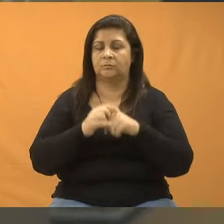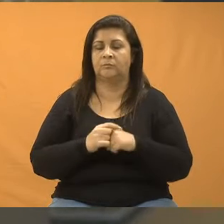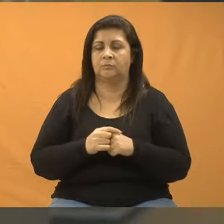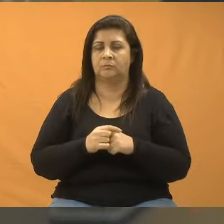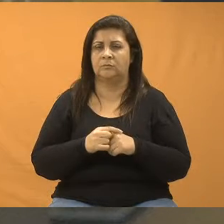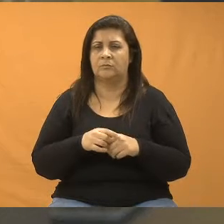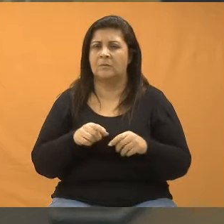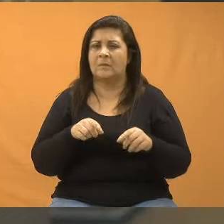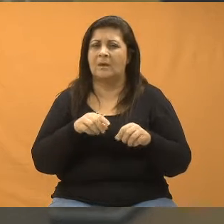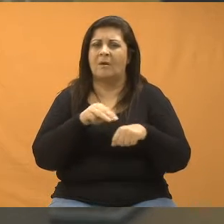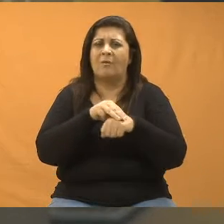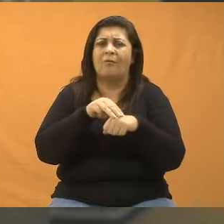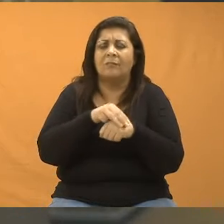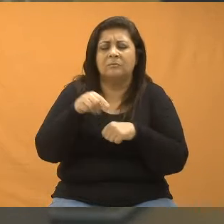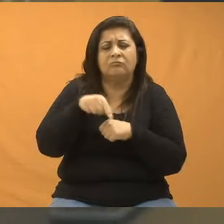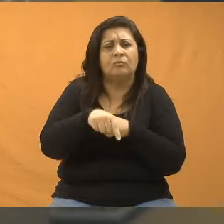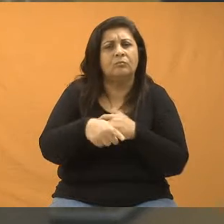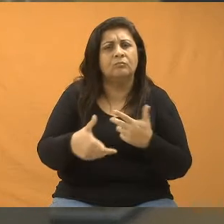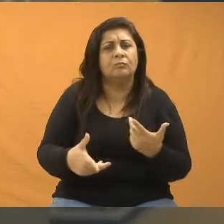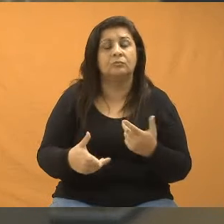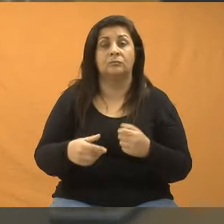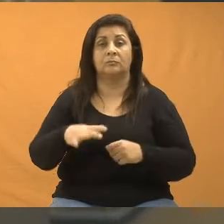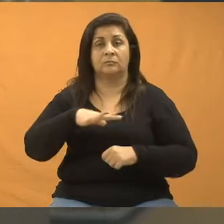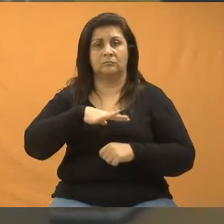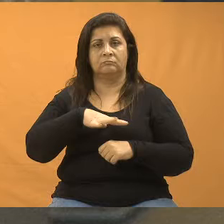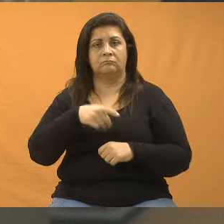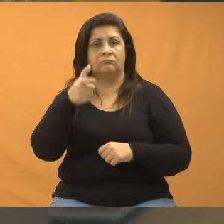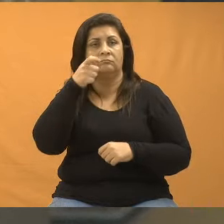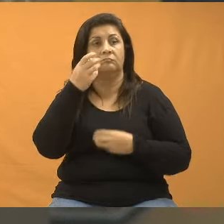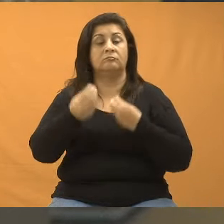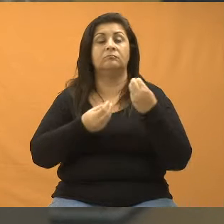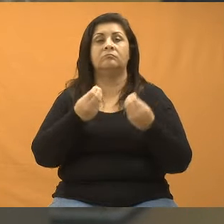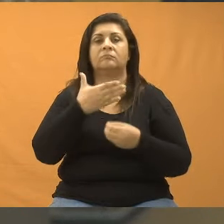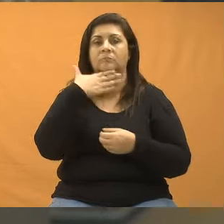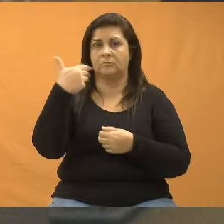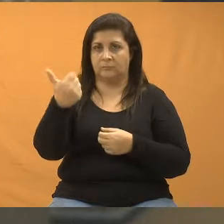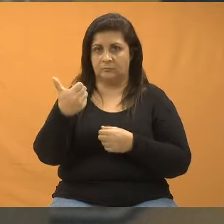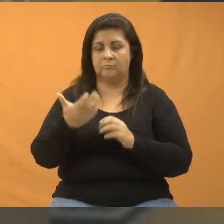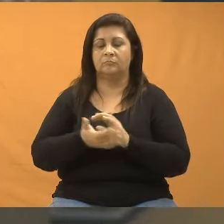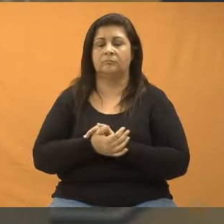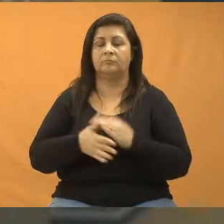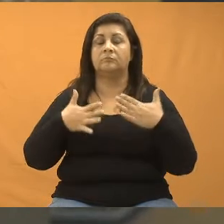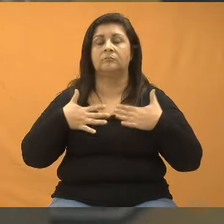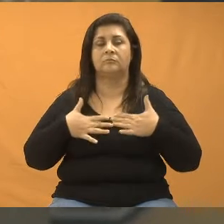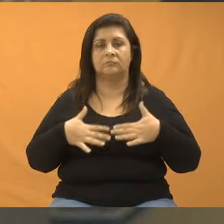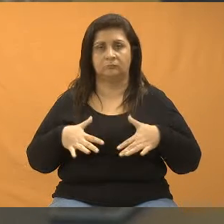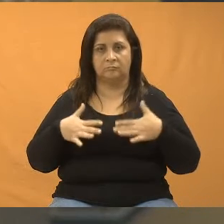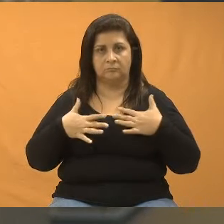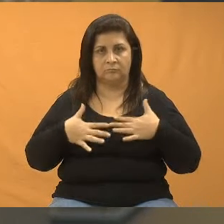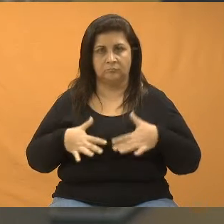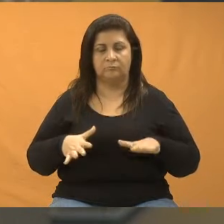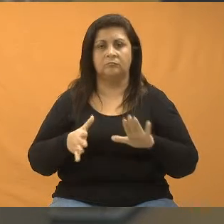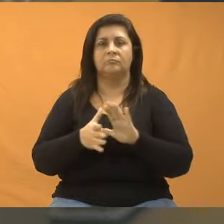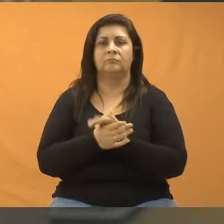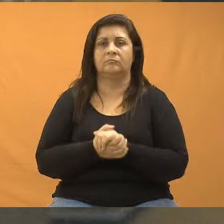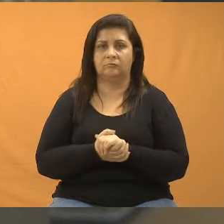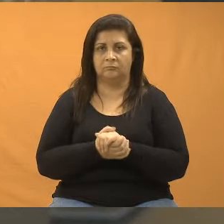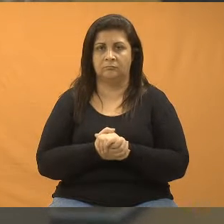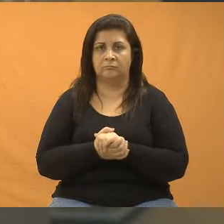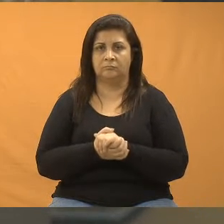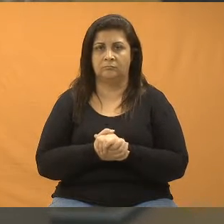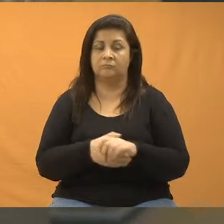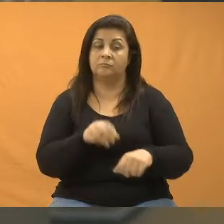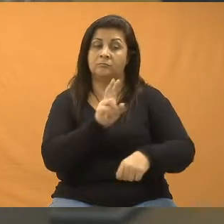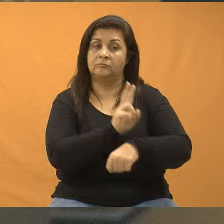a fundo, para que o município possa tomar essa decisão de forma mais tranquila e resguardar aí